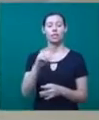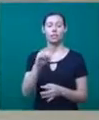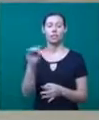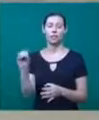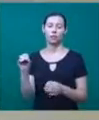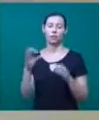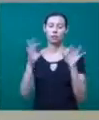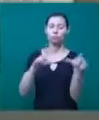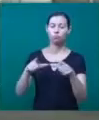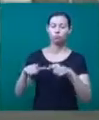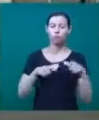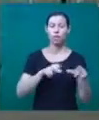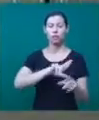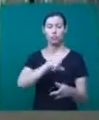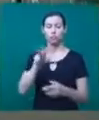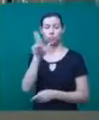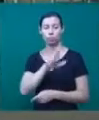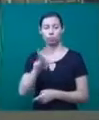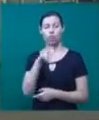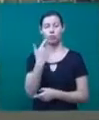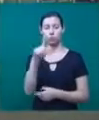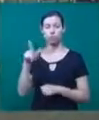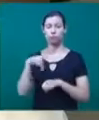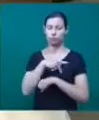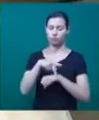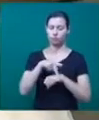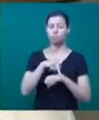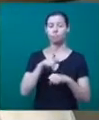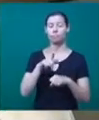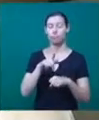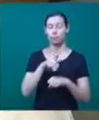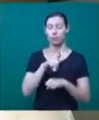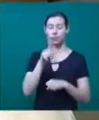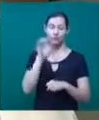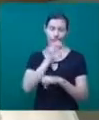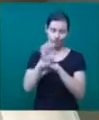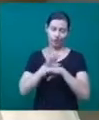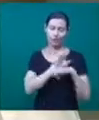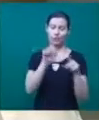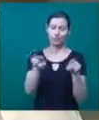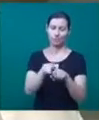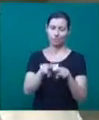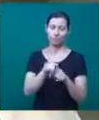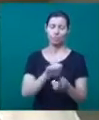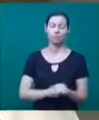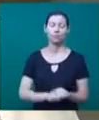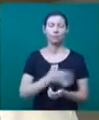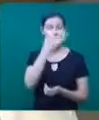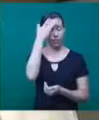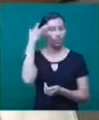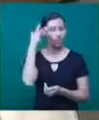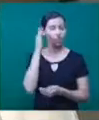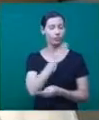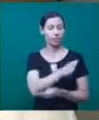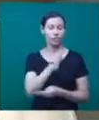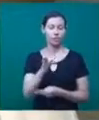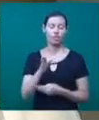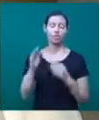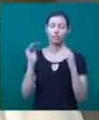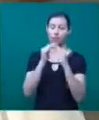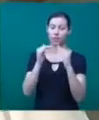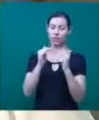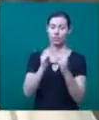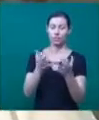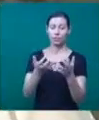venda só em Uberlândia, fora em outros estados. Todo mundo que ia lá em casa tinha pão de queijo. E aí a gente resolveu